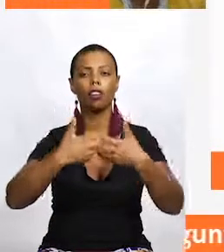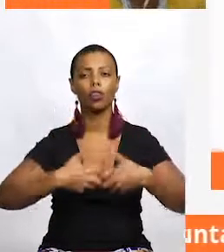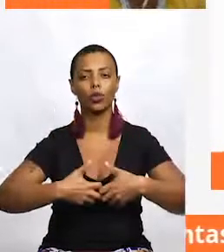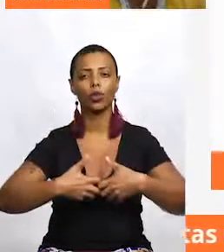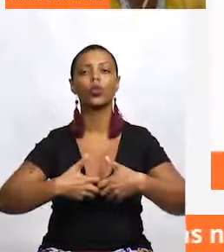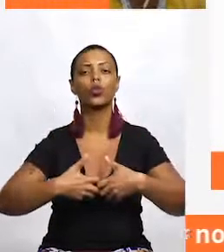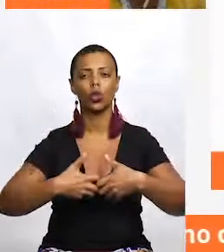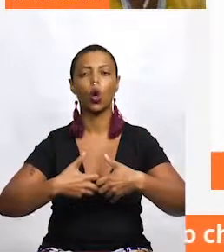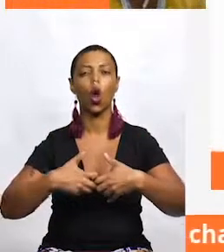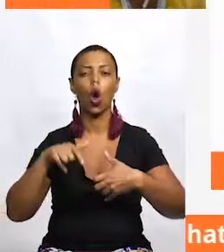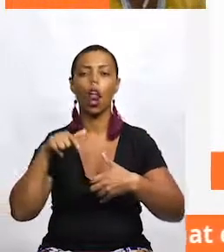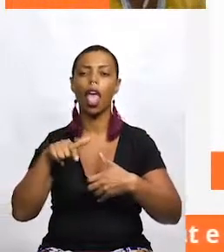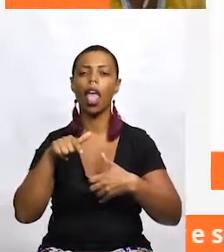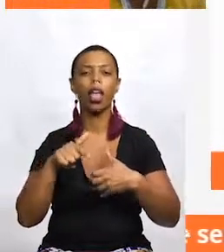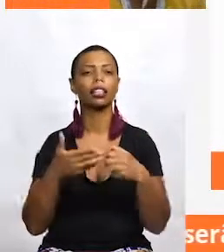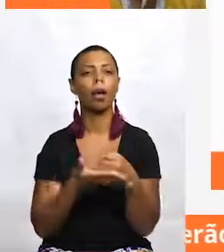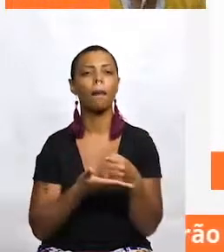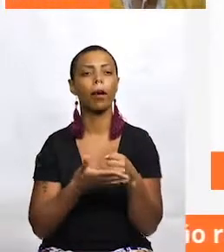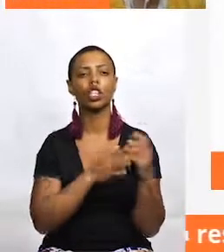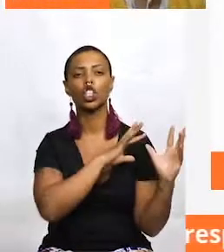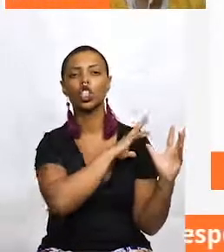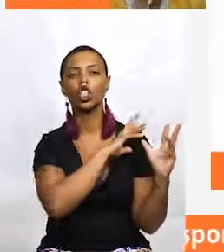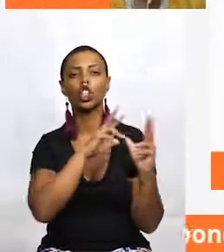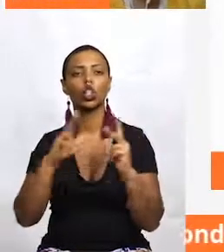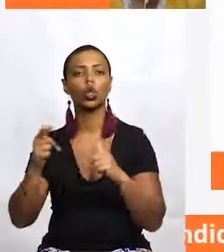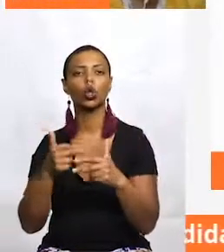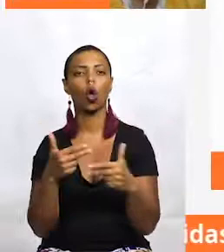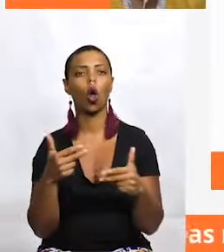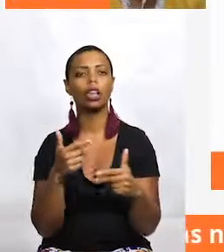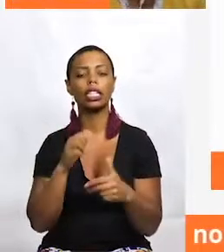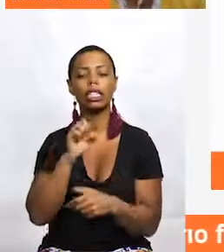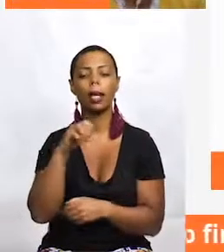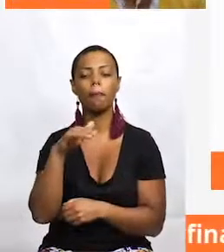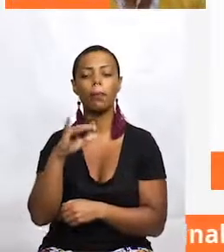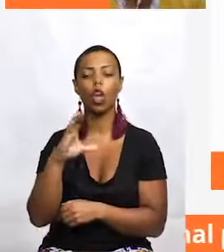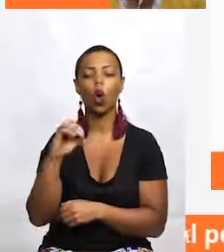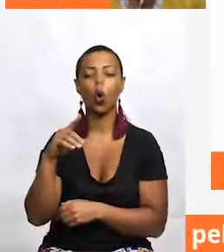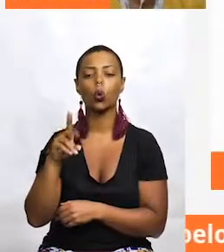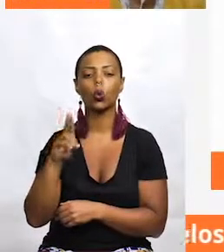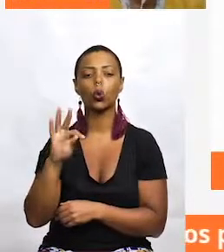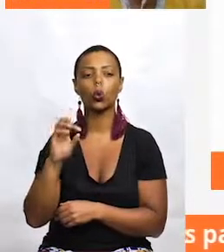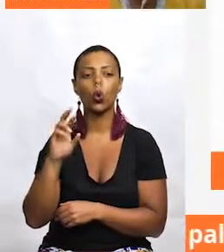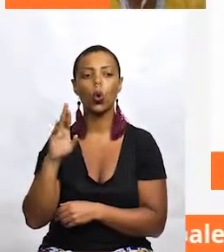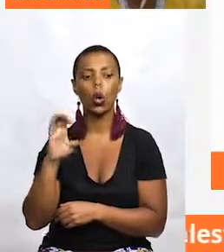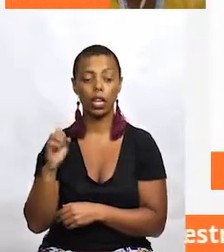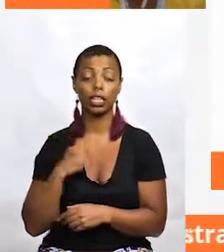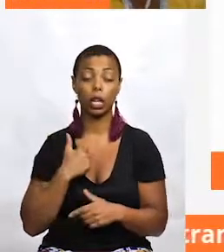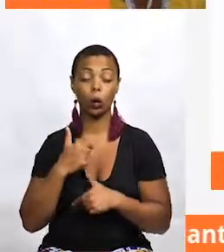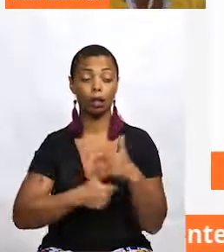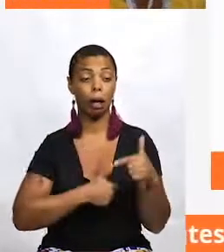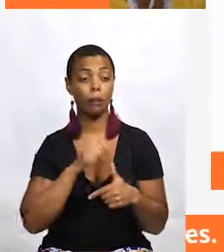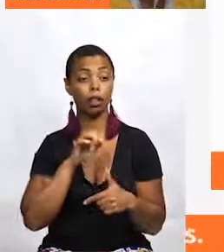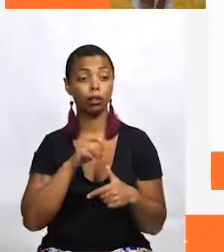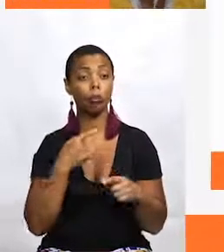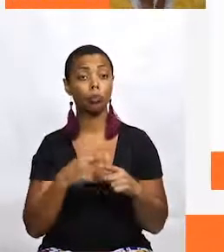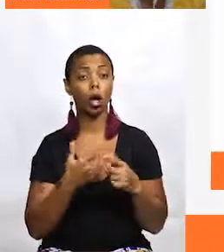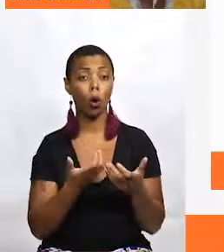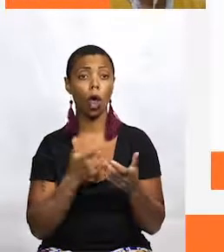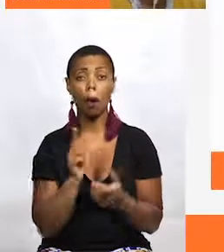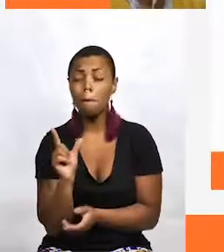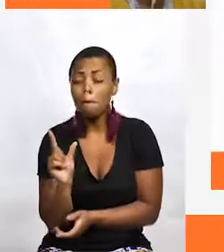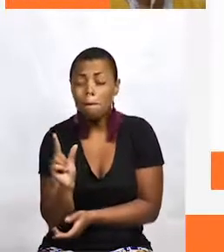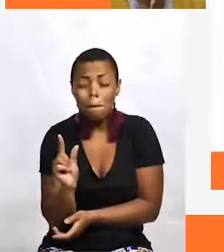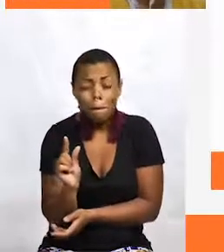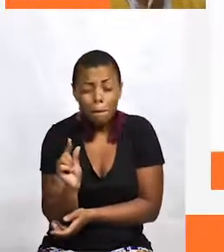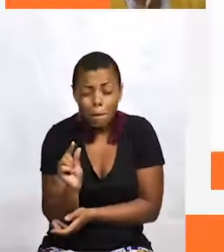base de todos os dispositivos semicondutores. E eu trabalhava para que esses dispositivos fossem o menor possível para vocês